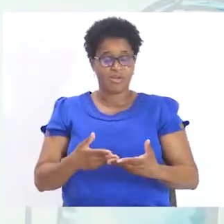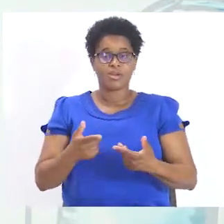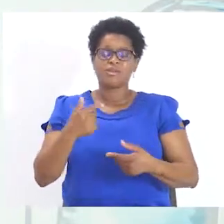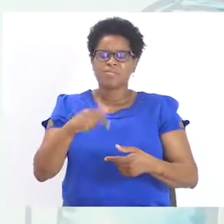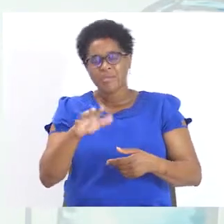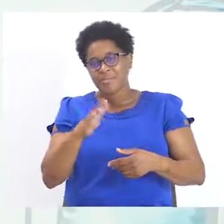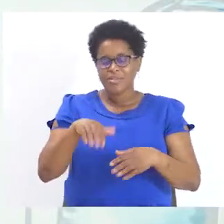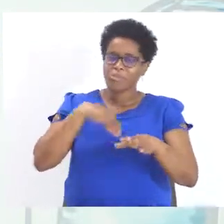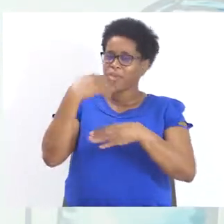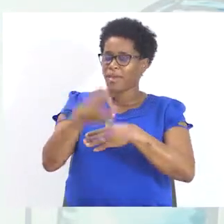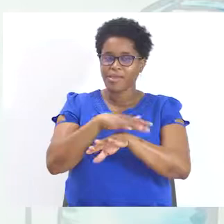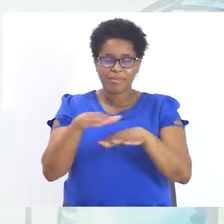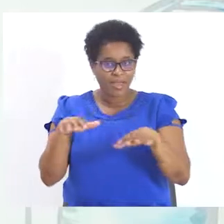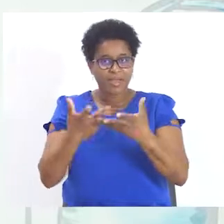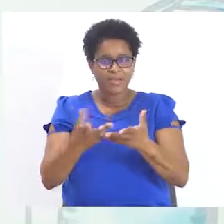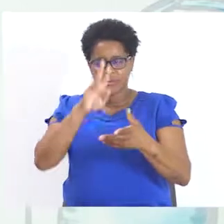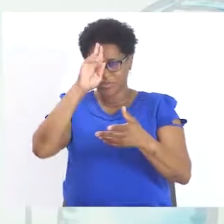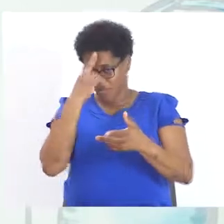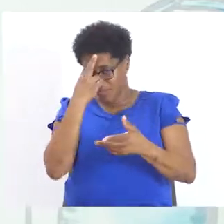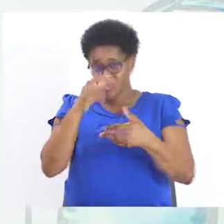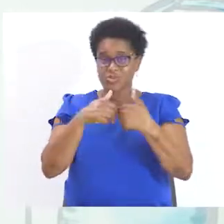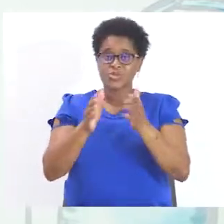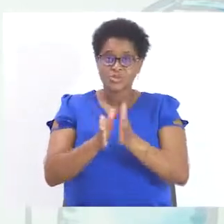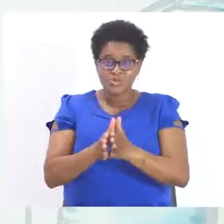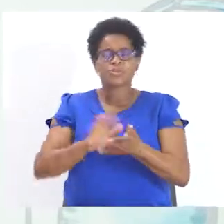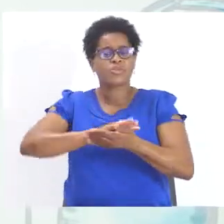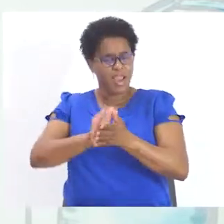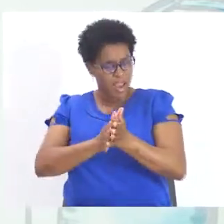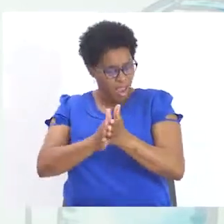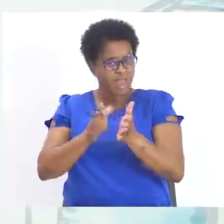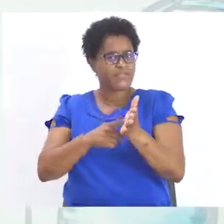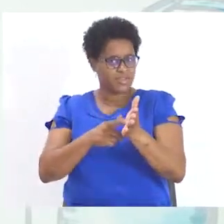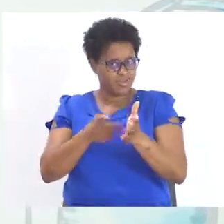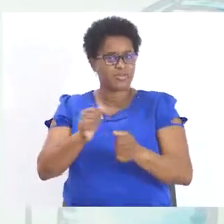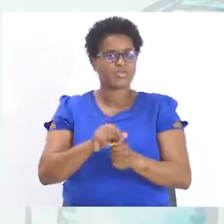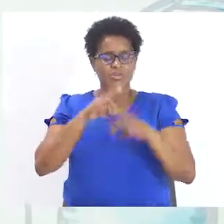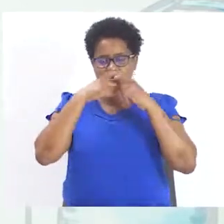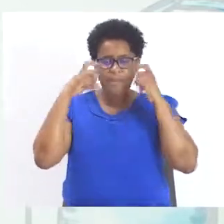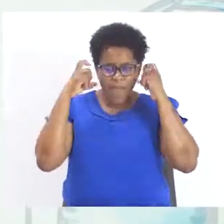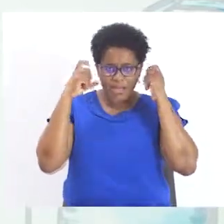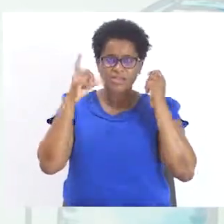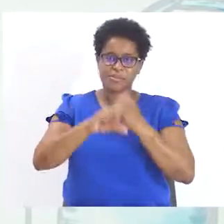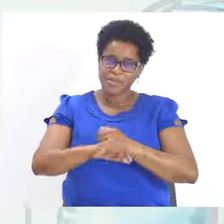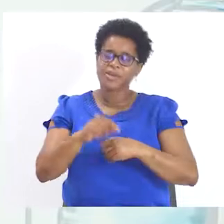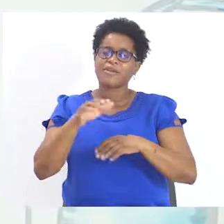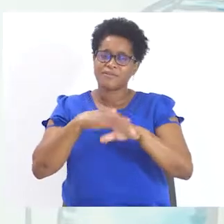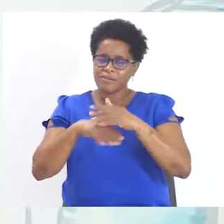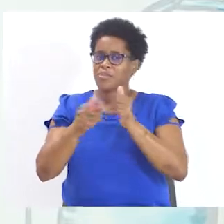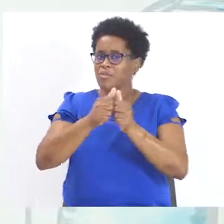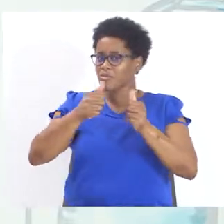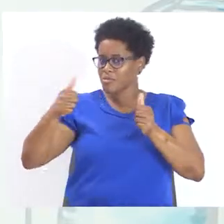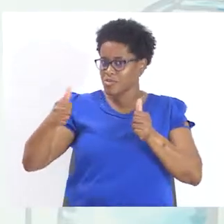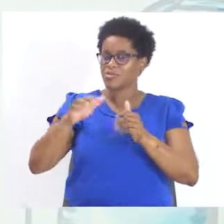tentar ultrapassar com o esforço de todos. Por isso, lavem as mãos, usem as máscaras, pratiquem o distanciamento